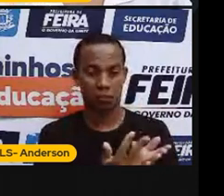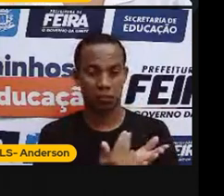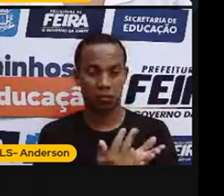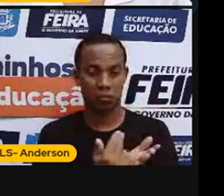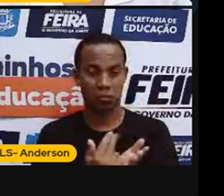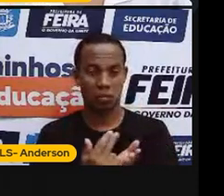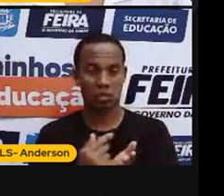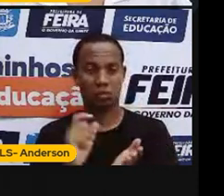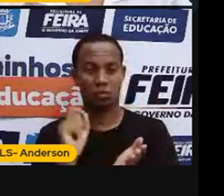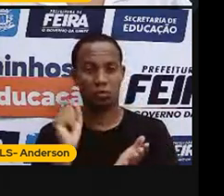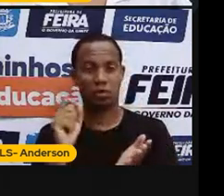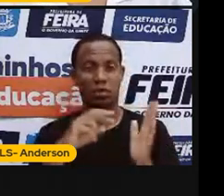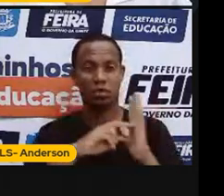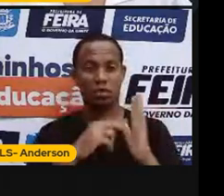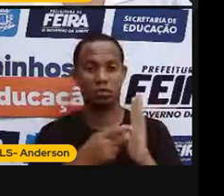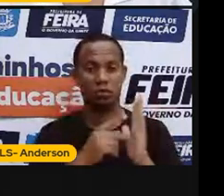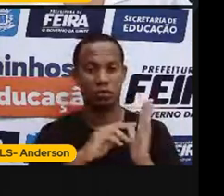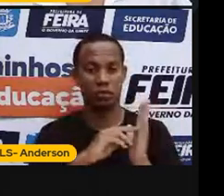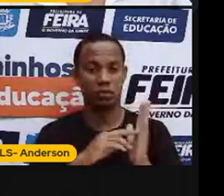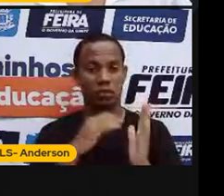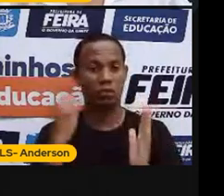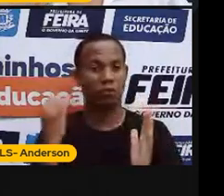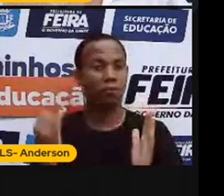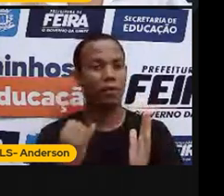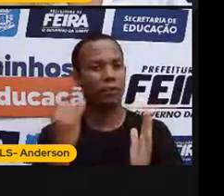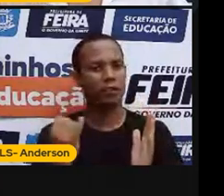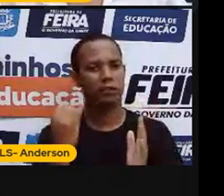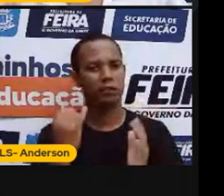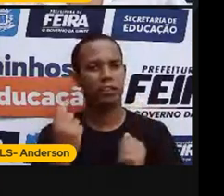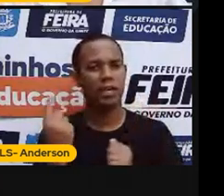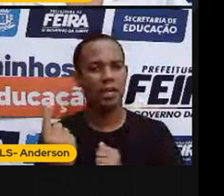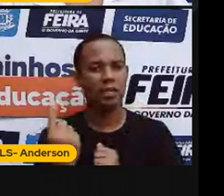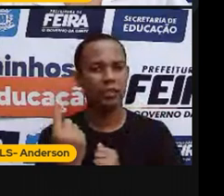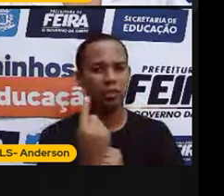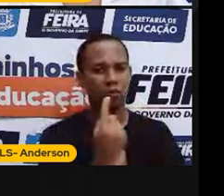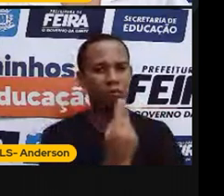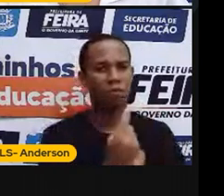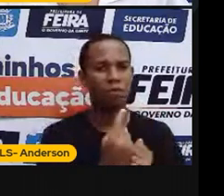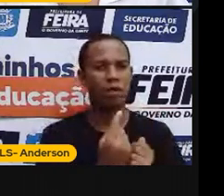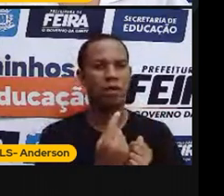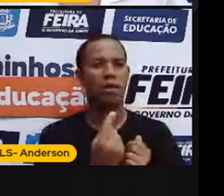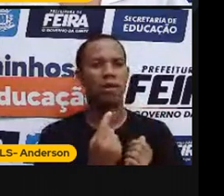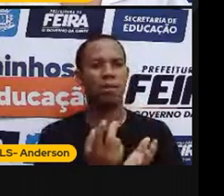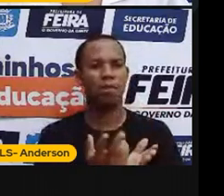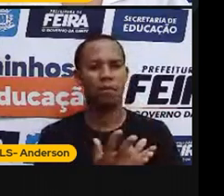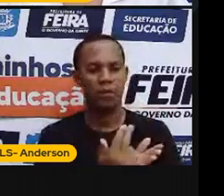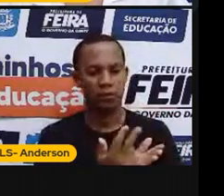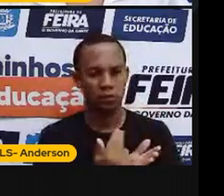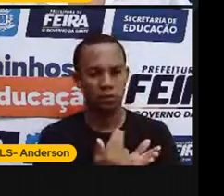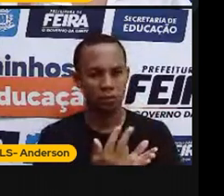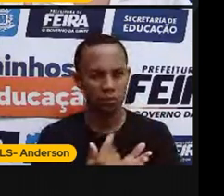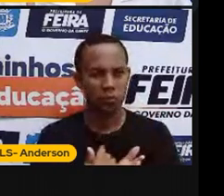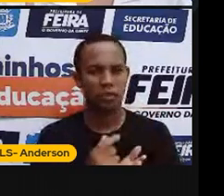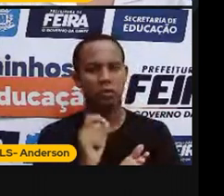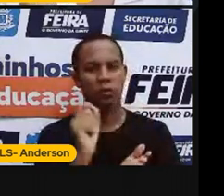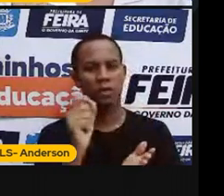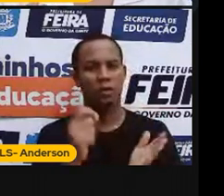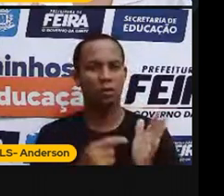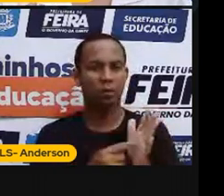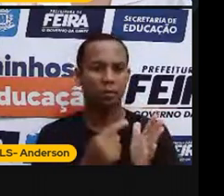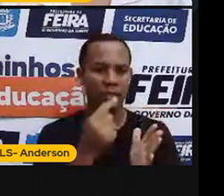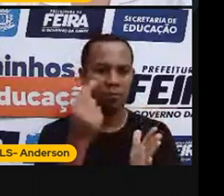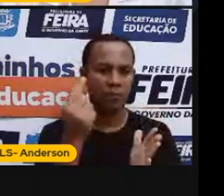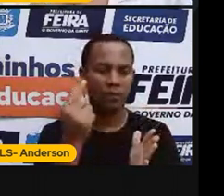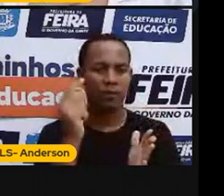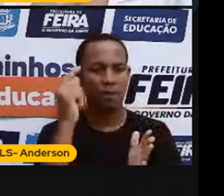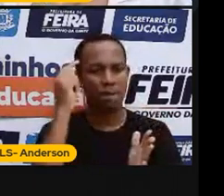uma significação, existe um simbolismo, né? Cada uma daquelas pinturas, elas são utilizadas em determinado momento. Bom, primeiro a gente precisa